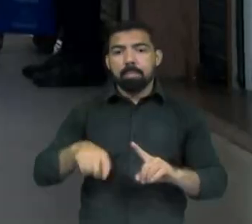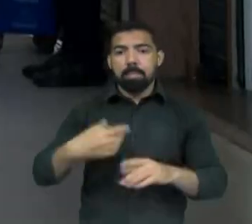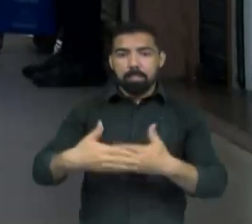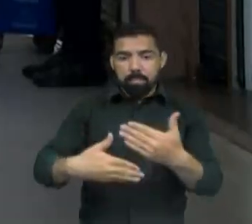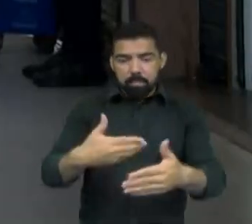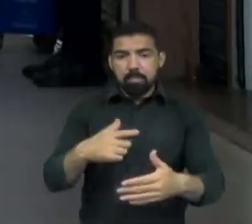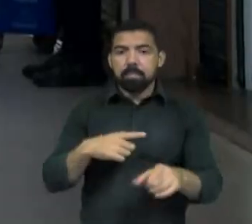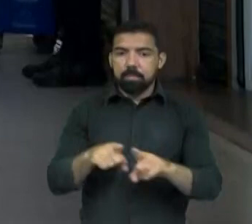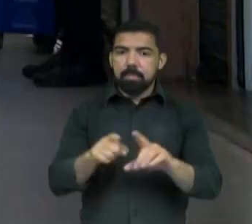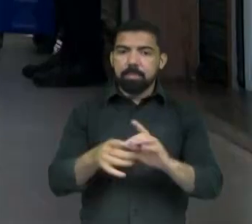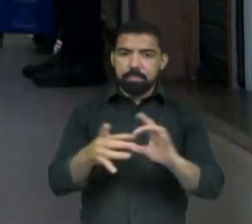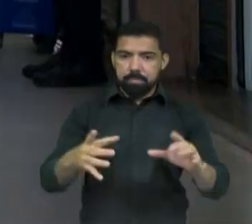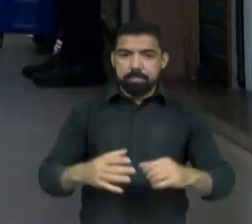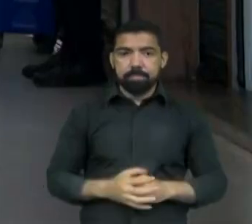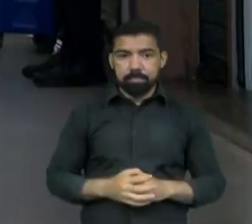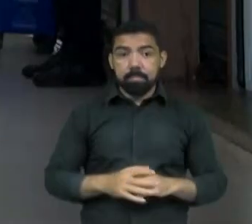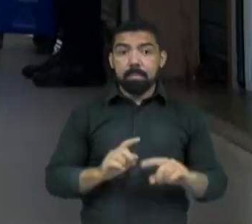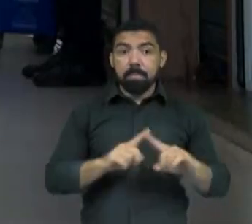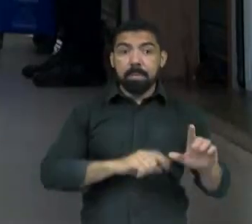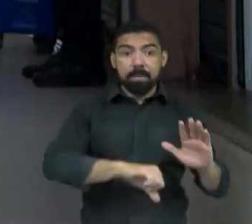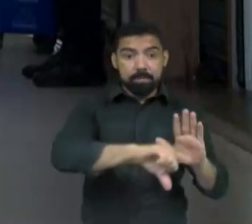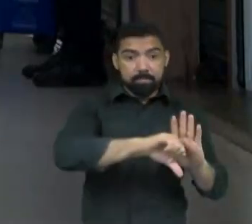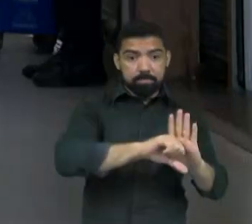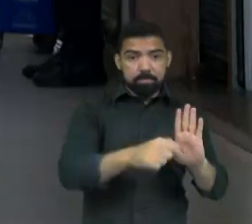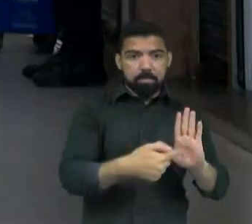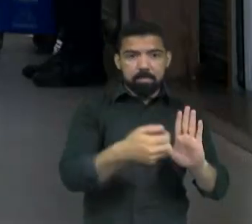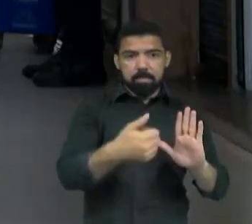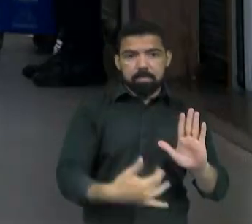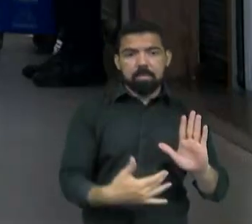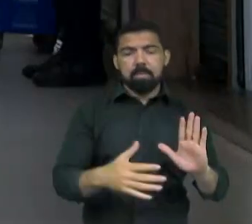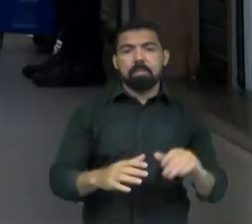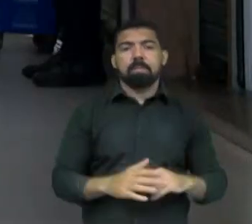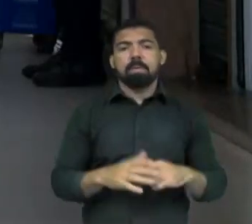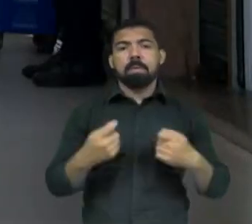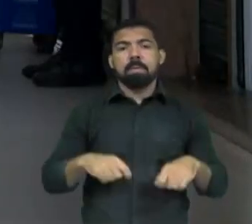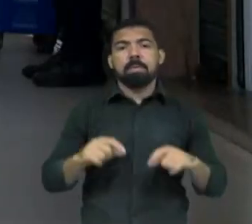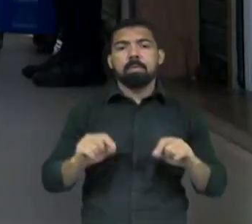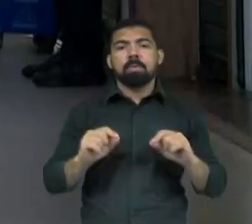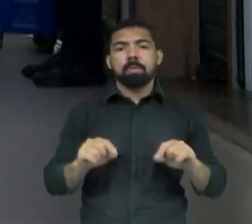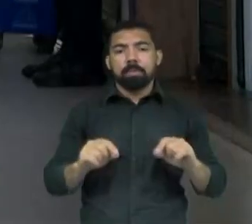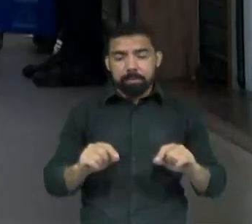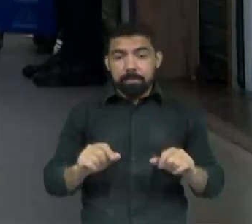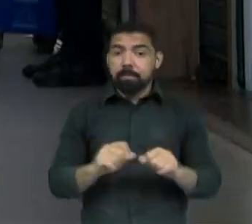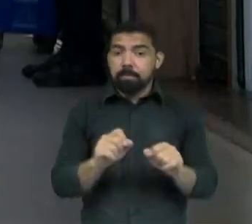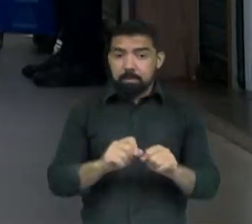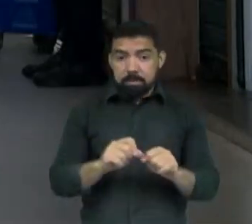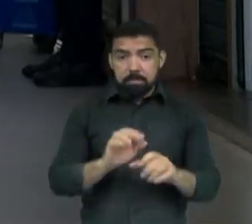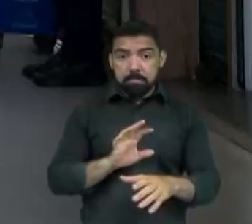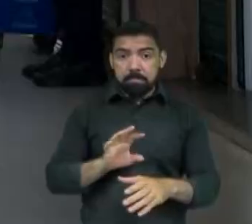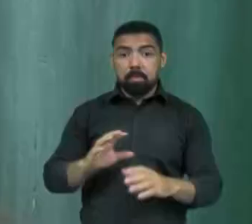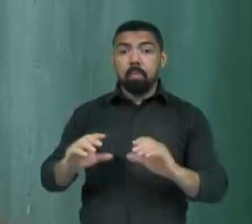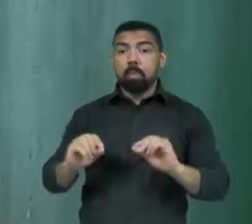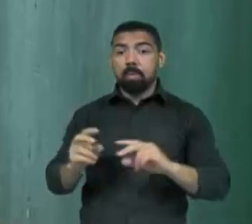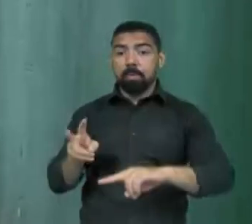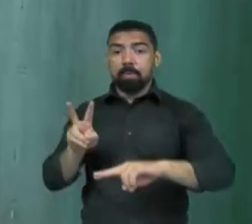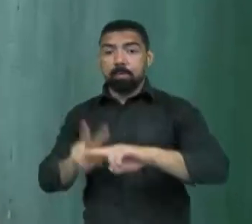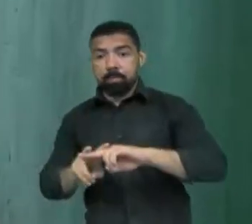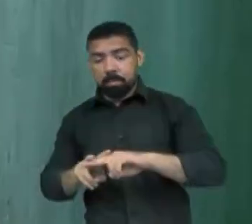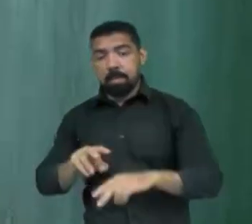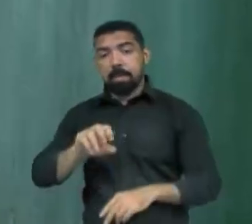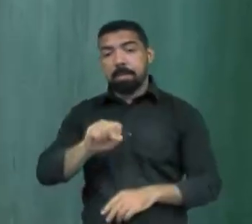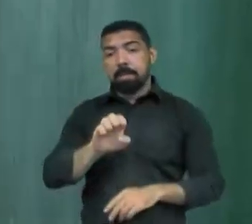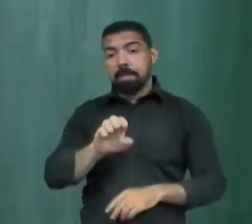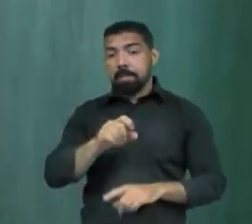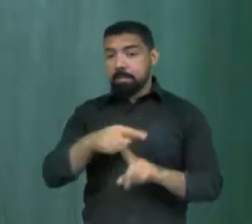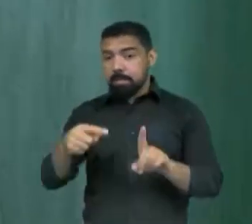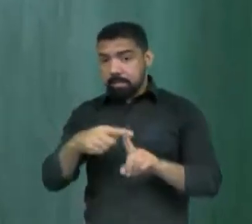acordo com o Código Penal, a pena de reclusão deve ser cumprida em regime fechado, semiaberto ou aberto. De acordo com a